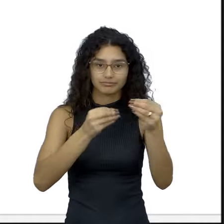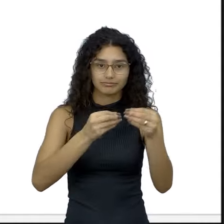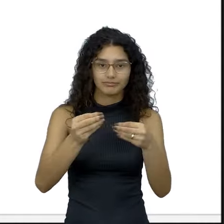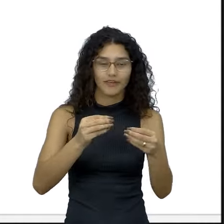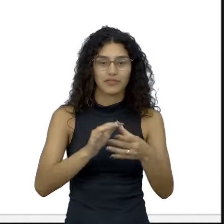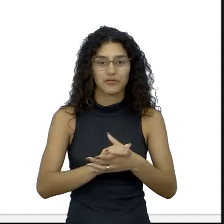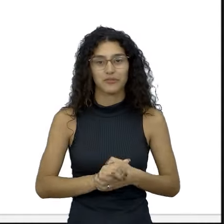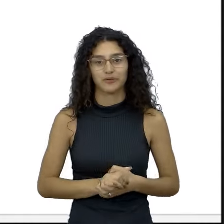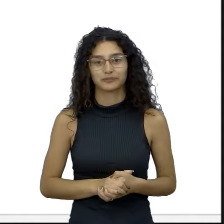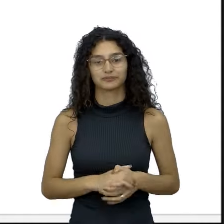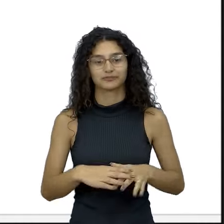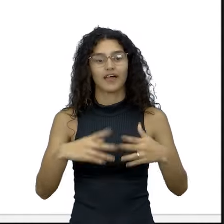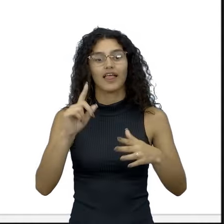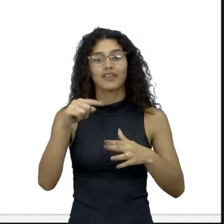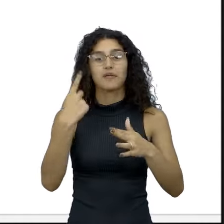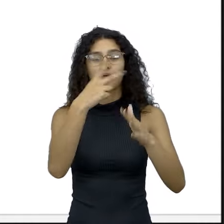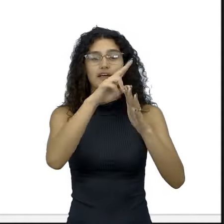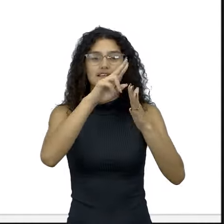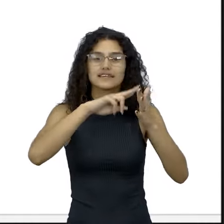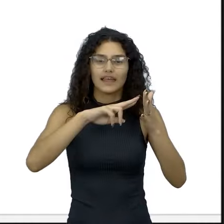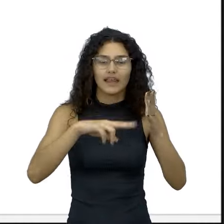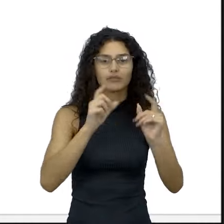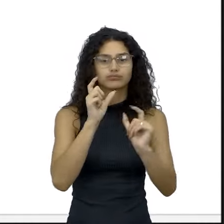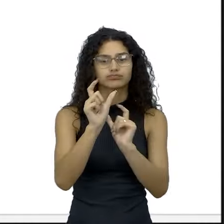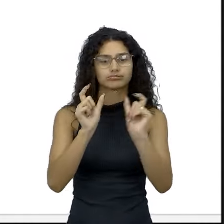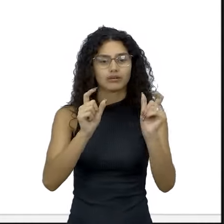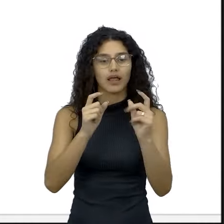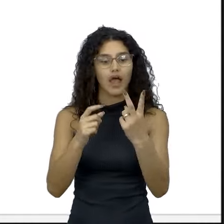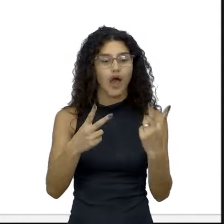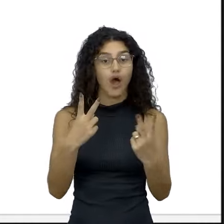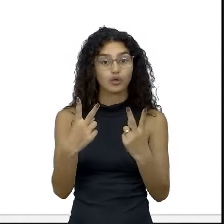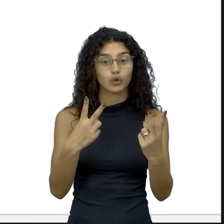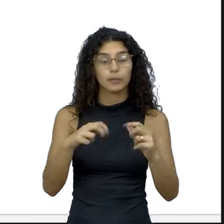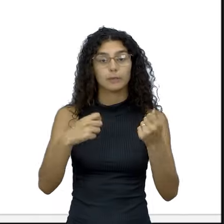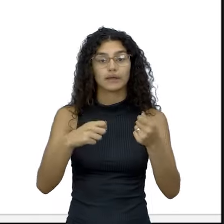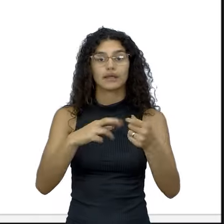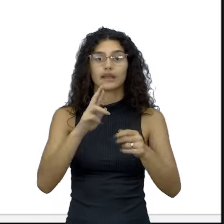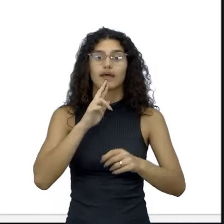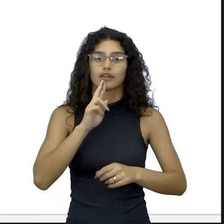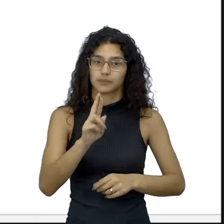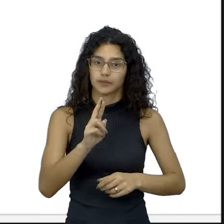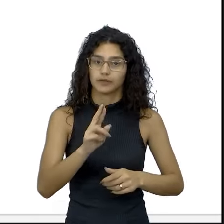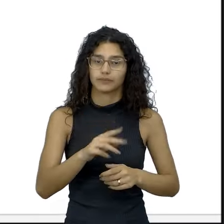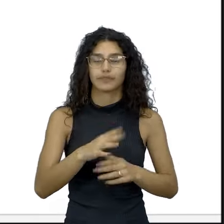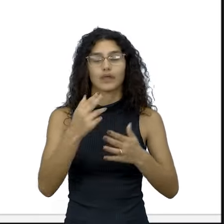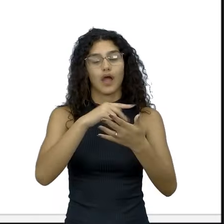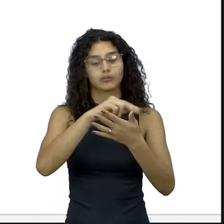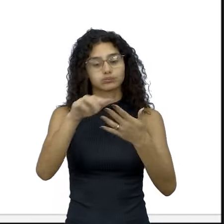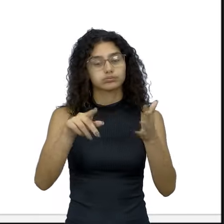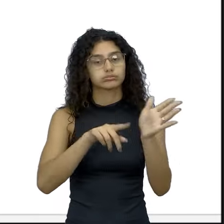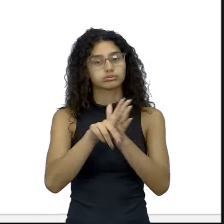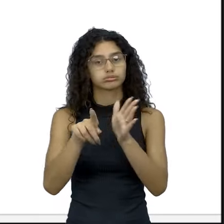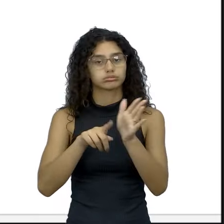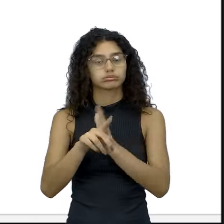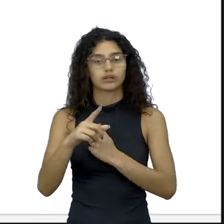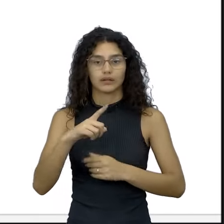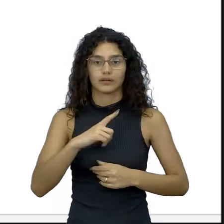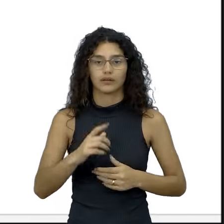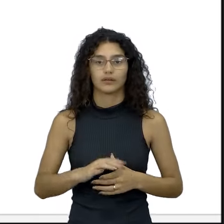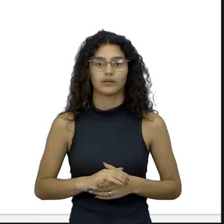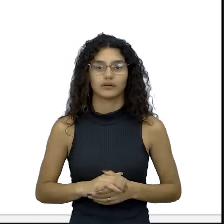Bom, depois de ler os verbetes, né, as duplas delas devem responder a algumas perguntas sobre